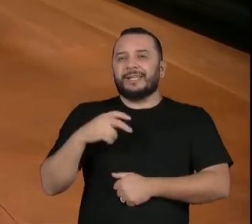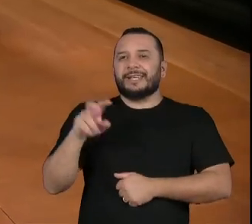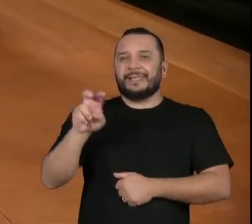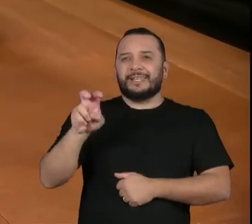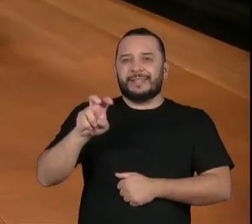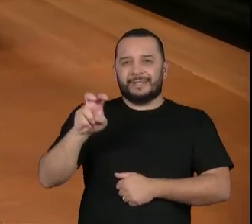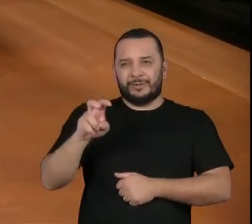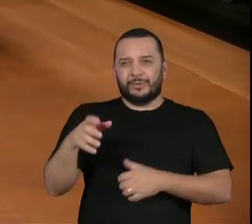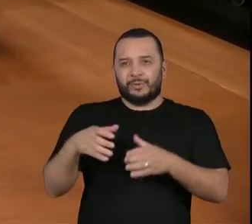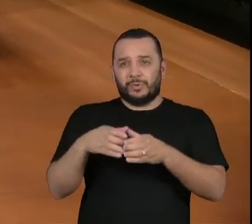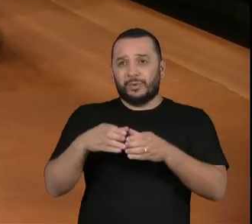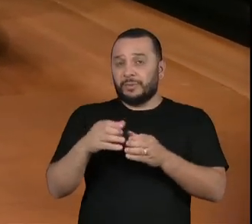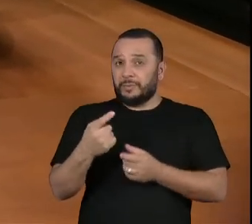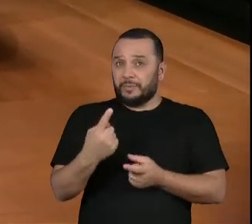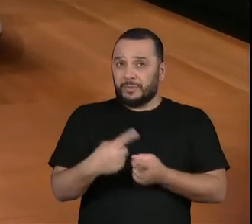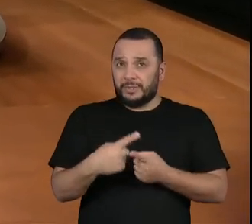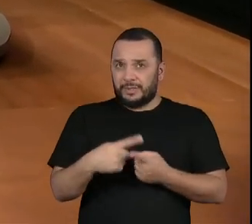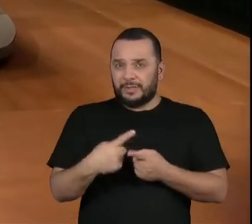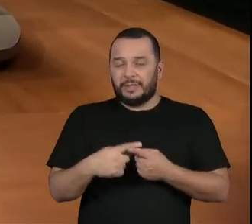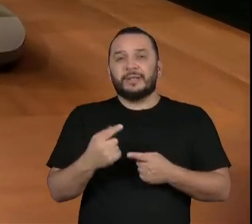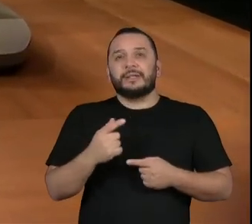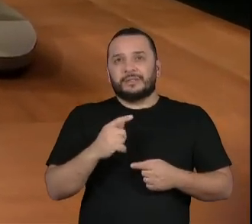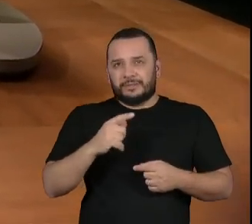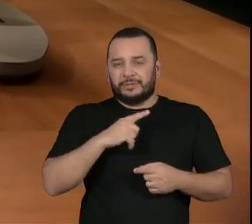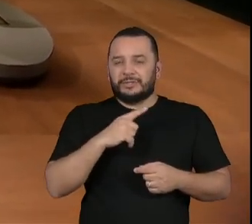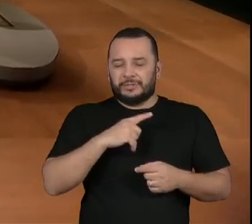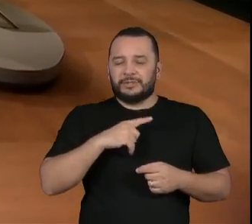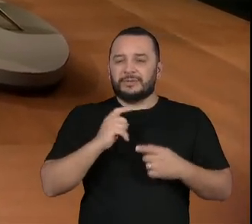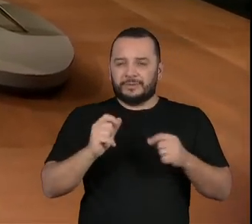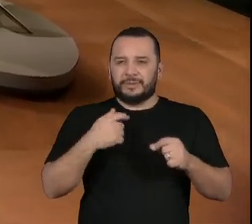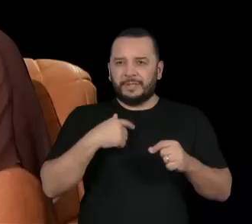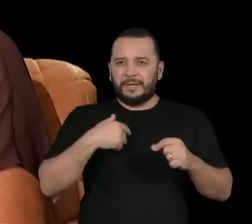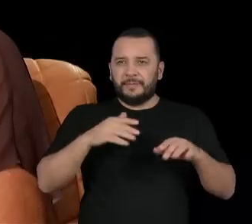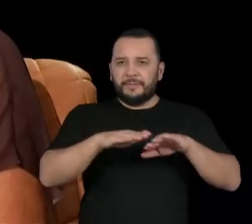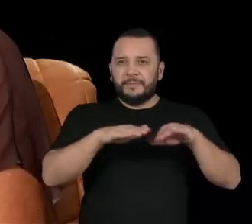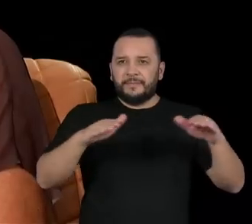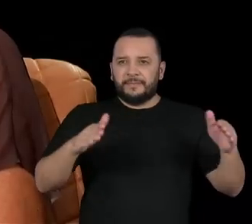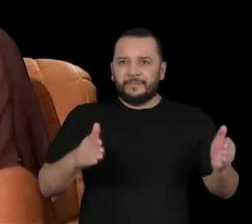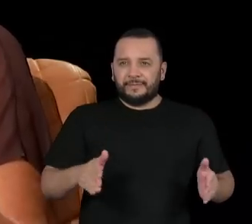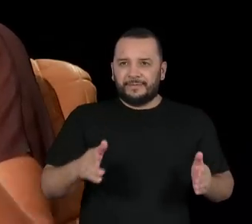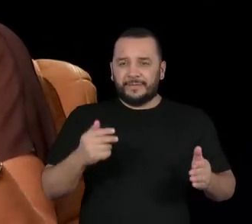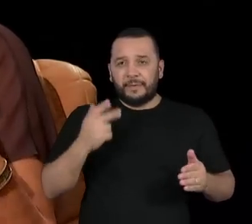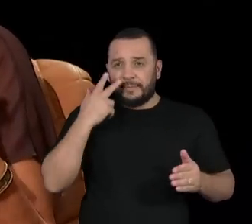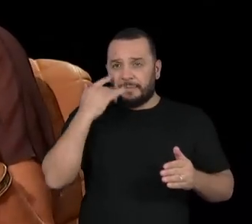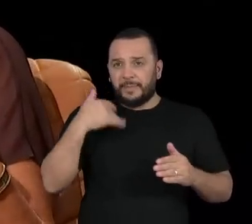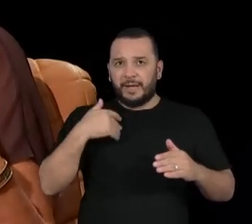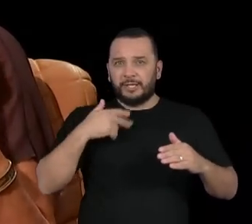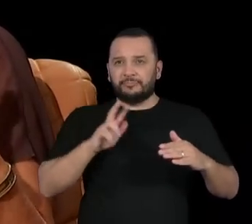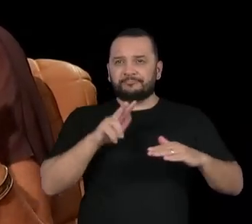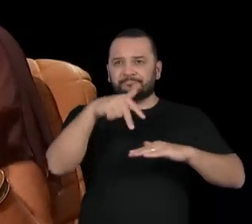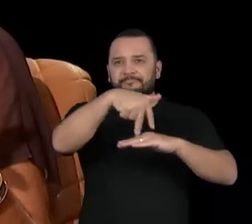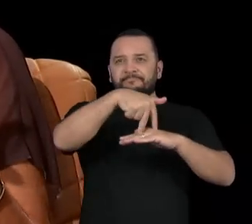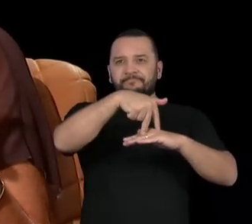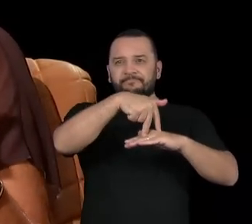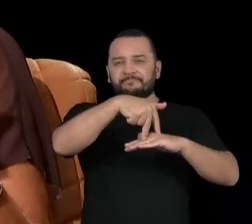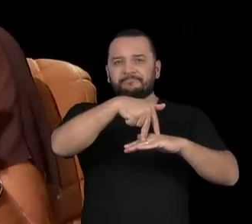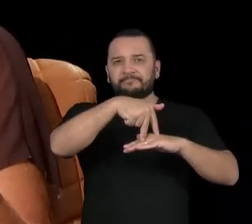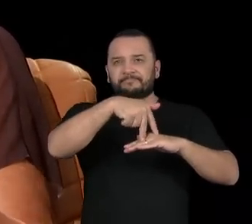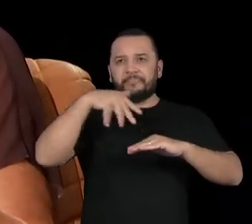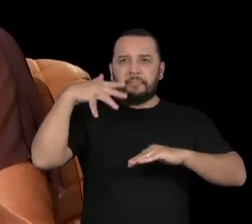café, subia na mesa e falava contra o eixo,